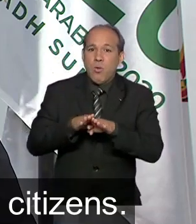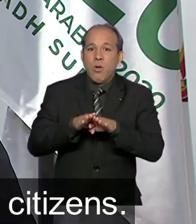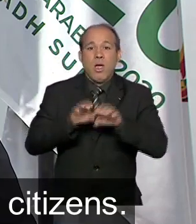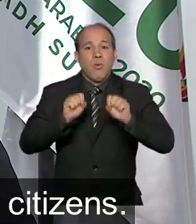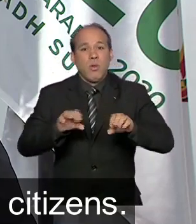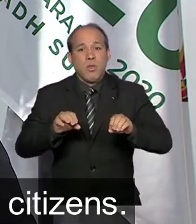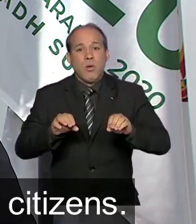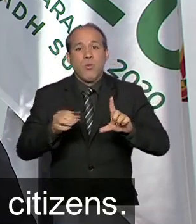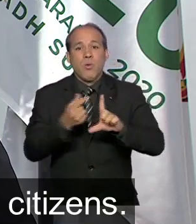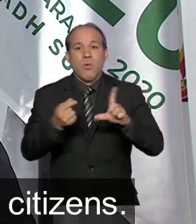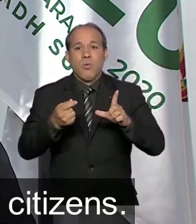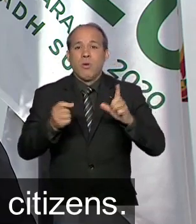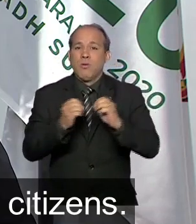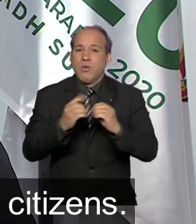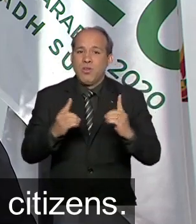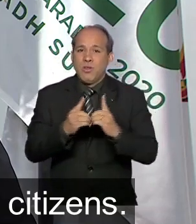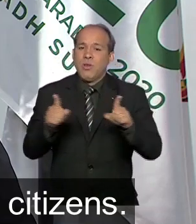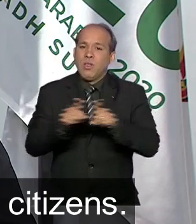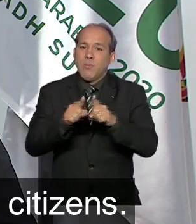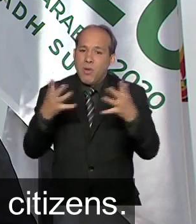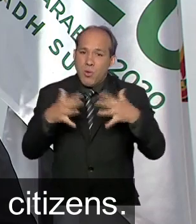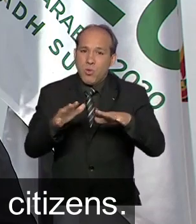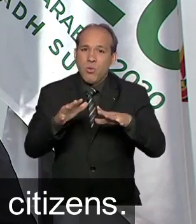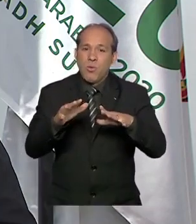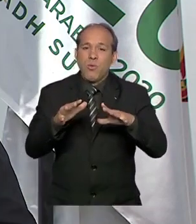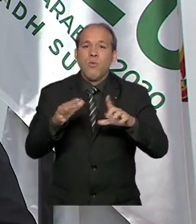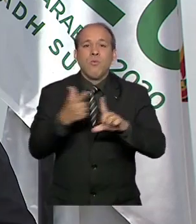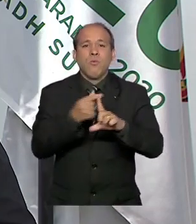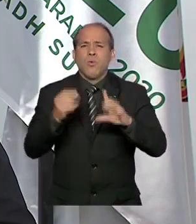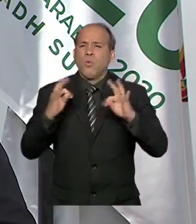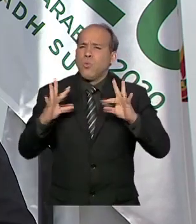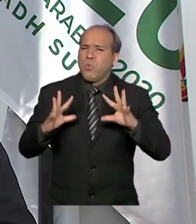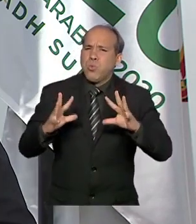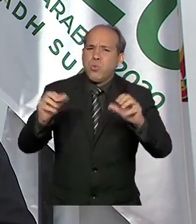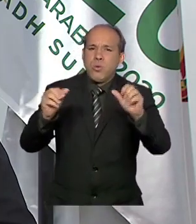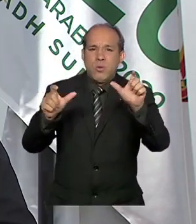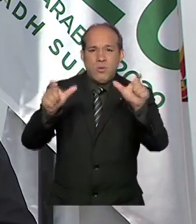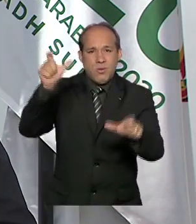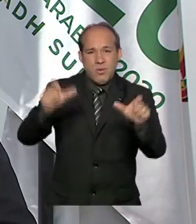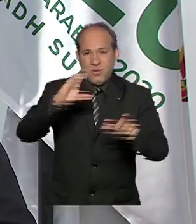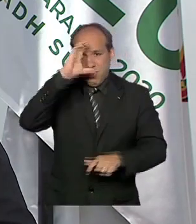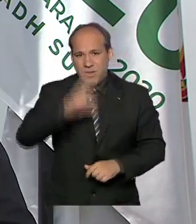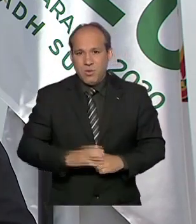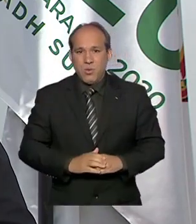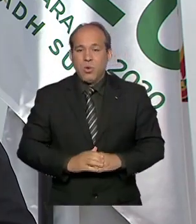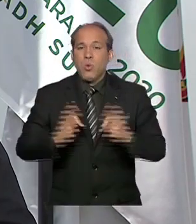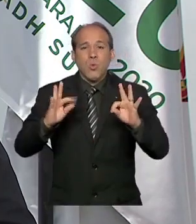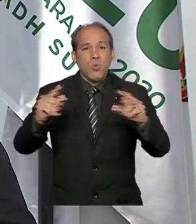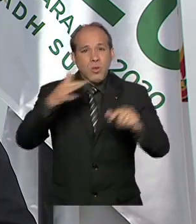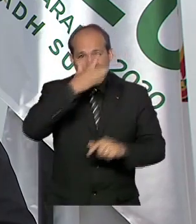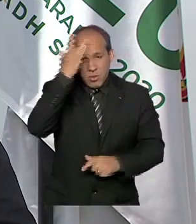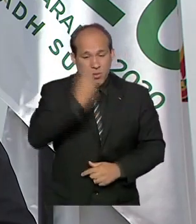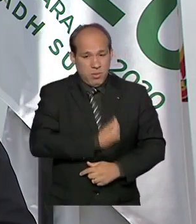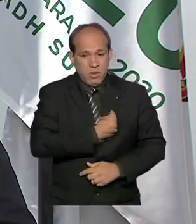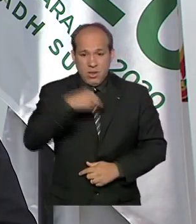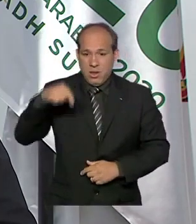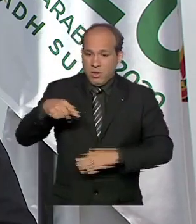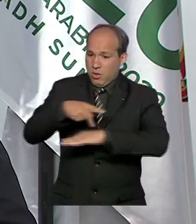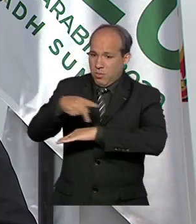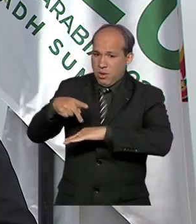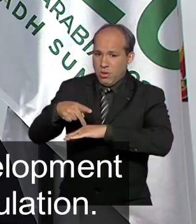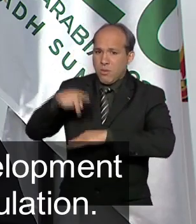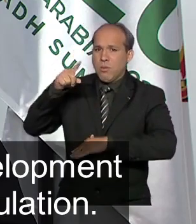bem como a inclusão financeira de todos os cidadãos Olá senhoras e senhores o Brasil é um país